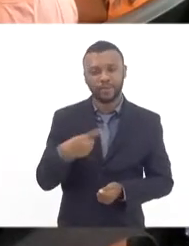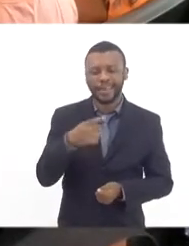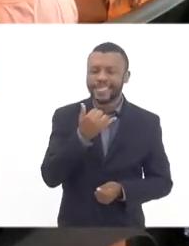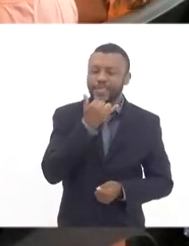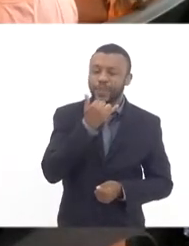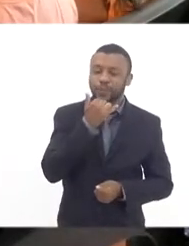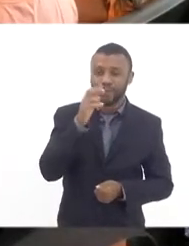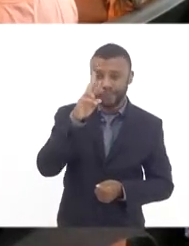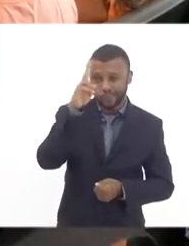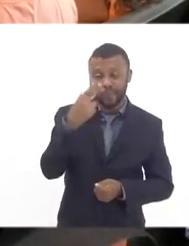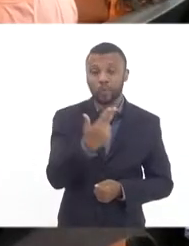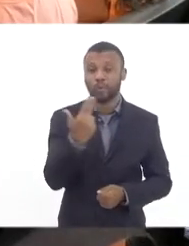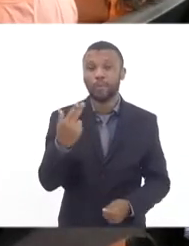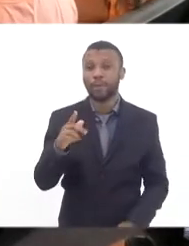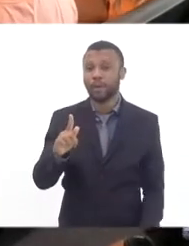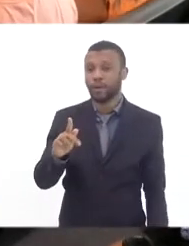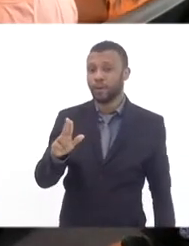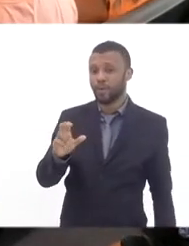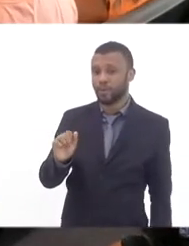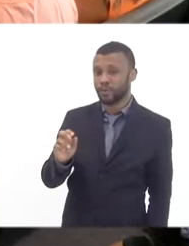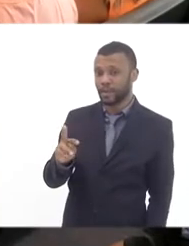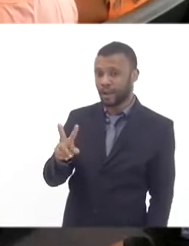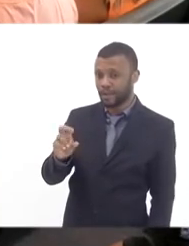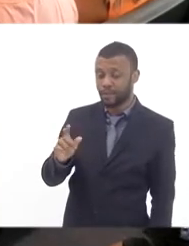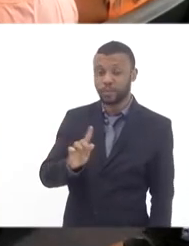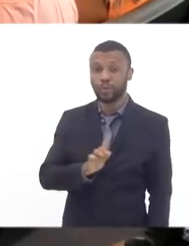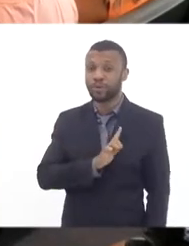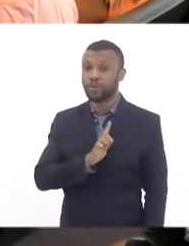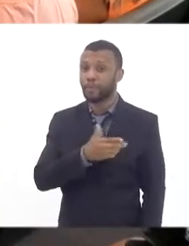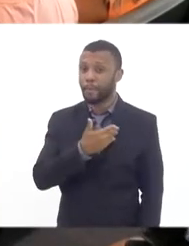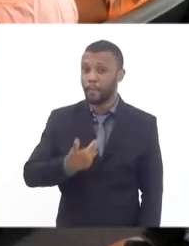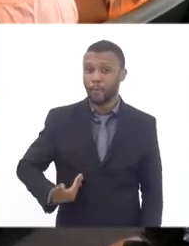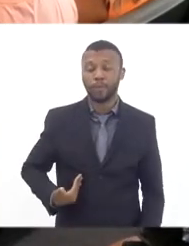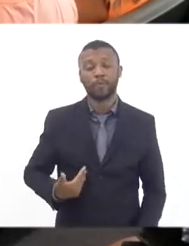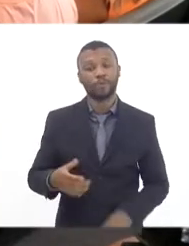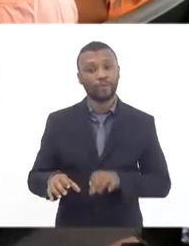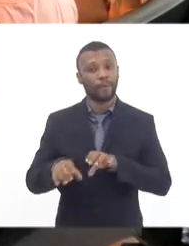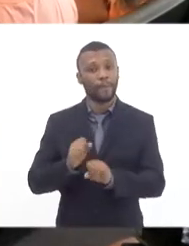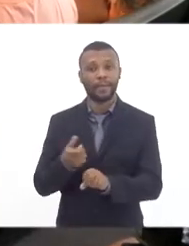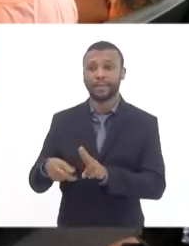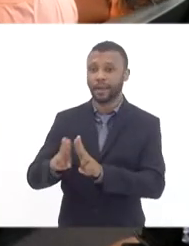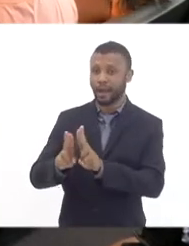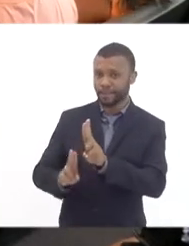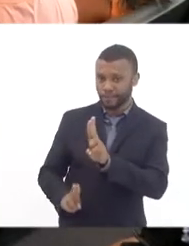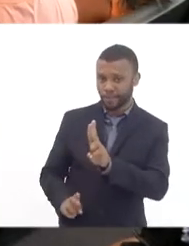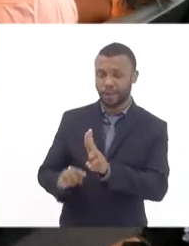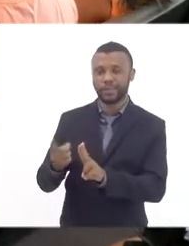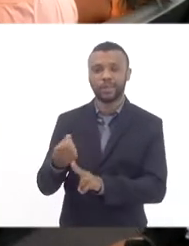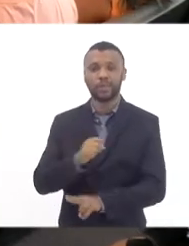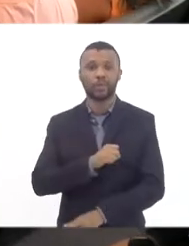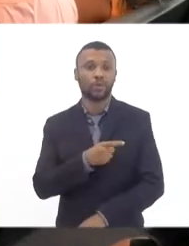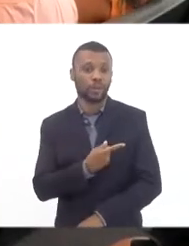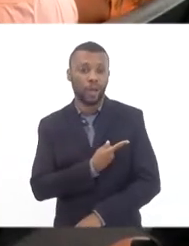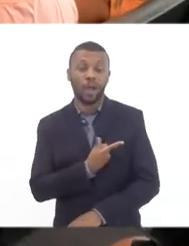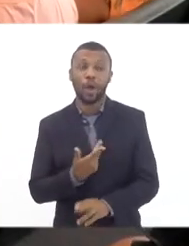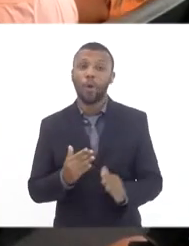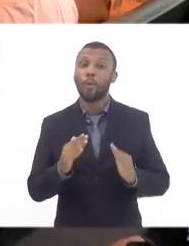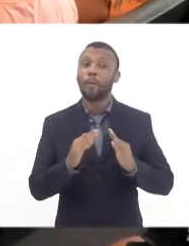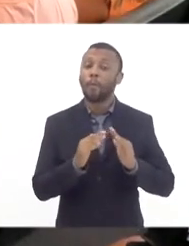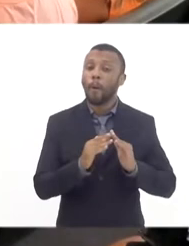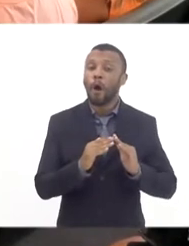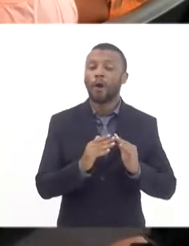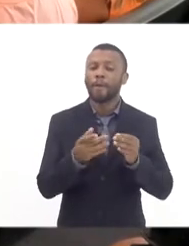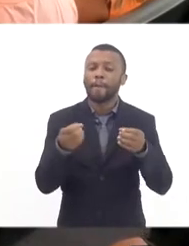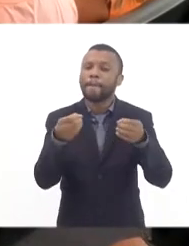desculpa. Meu nome é Gustavo, sou gestor público de formação pela UFRJ, gonçalense, não moro no Colubandê, mas moro ali